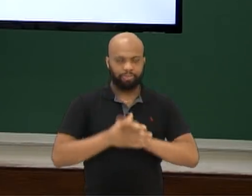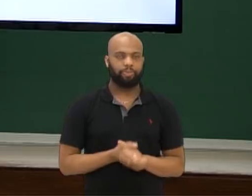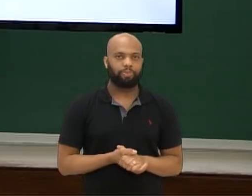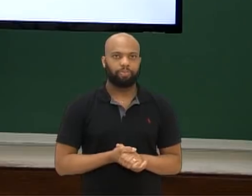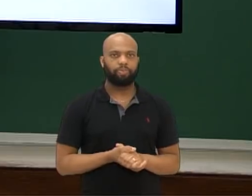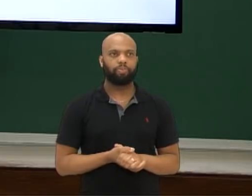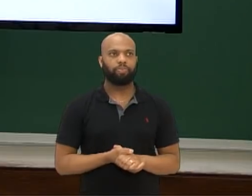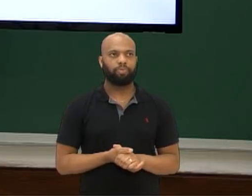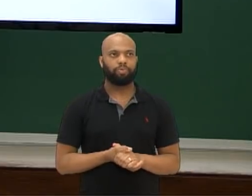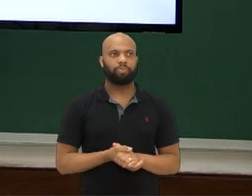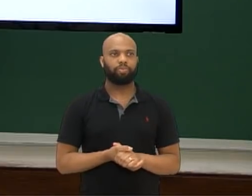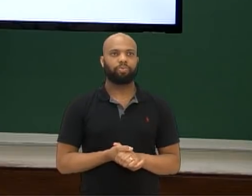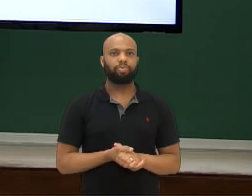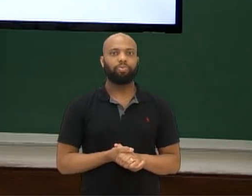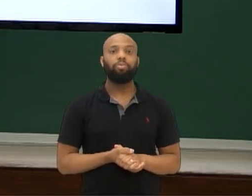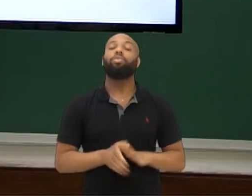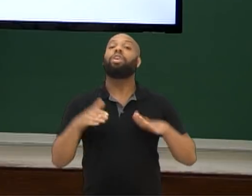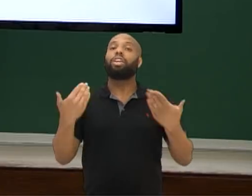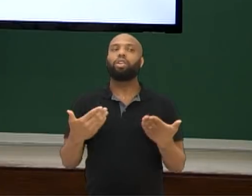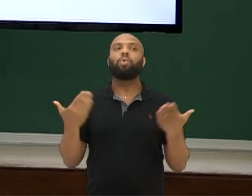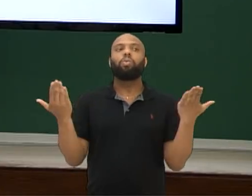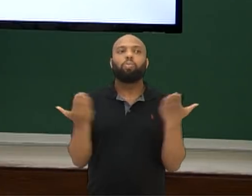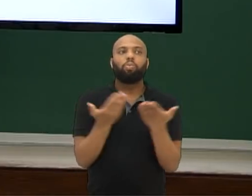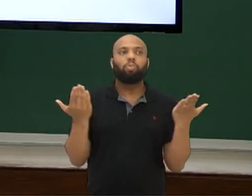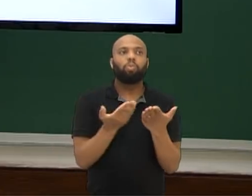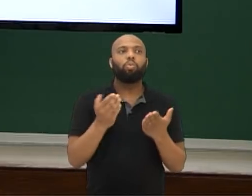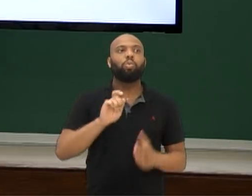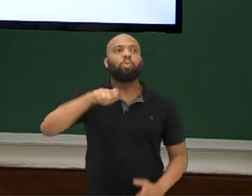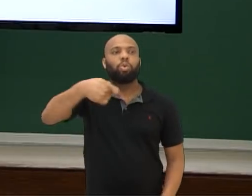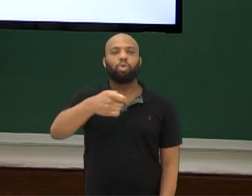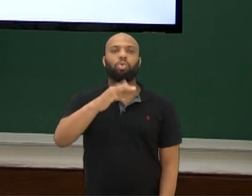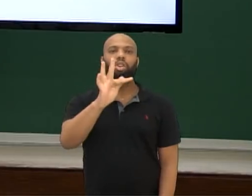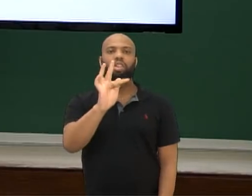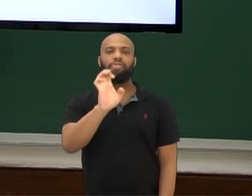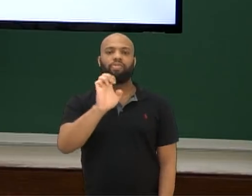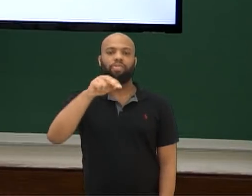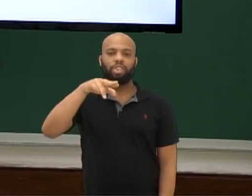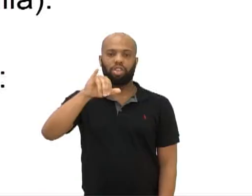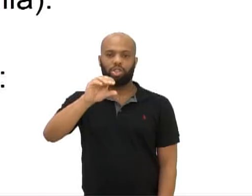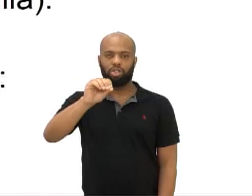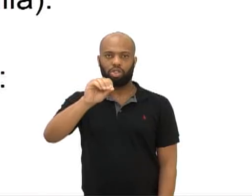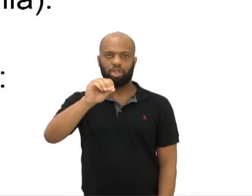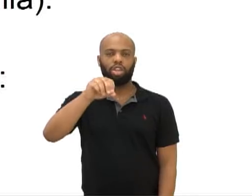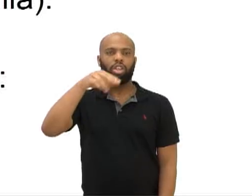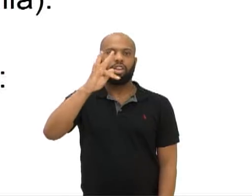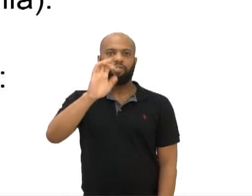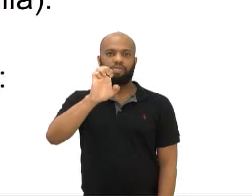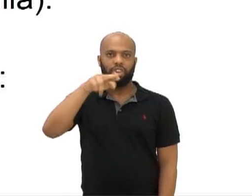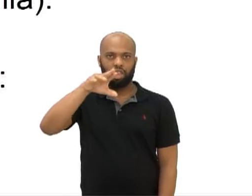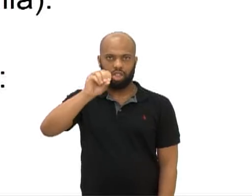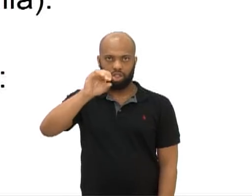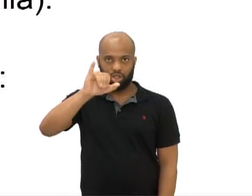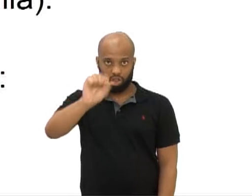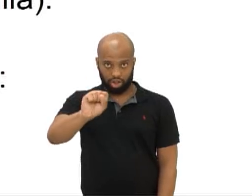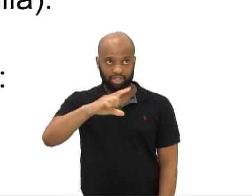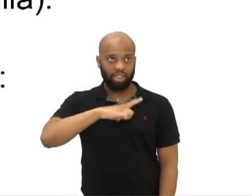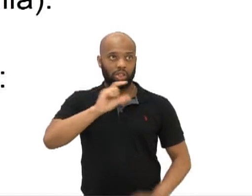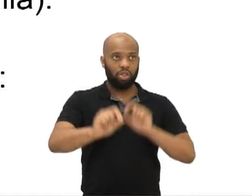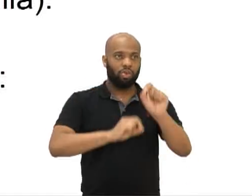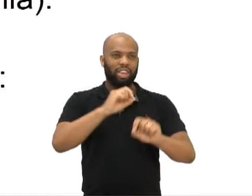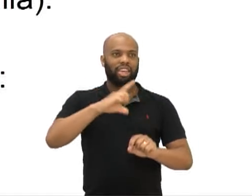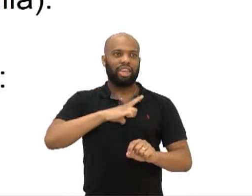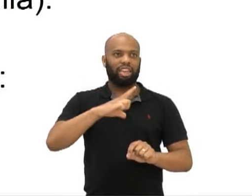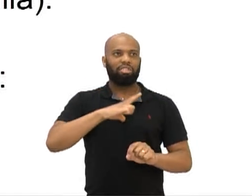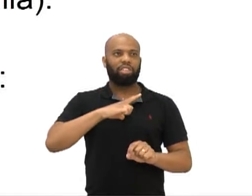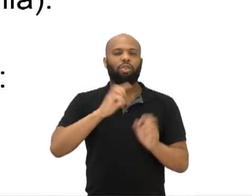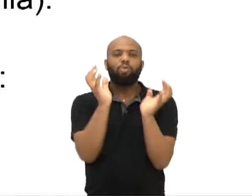redundante, né? A questão dos fenóis, né? Anel aromático, né, ligado ali ao meu OH. Quando